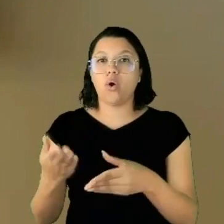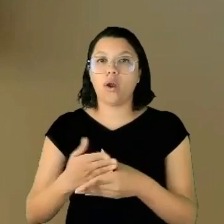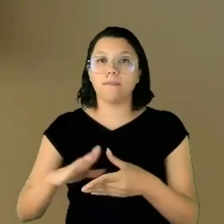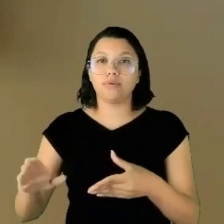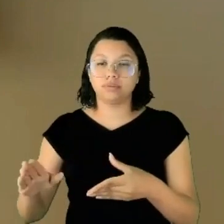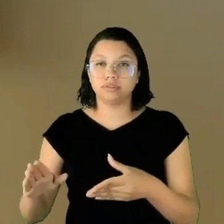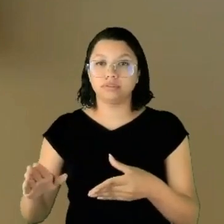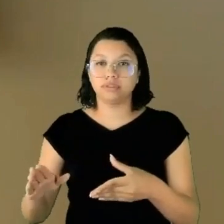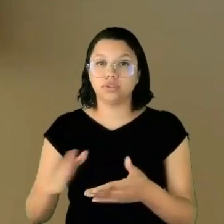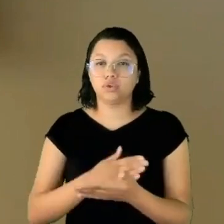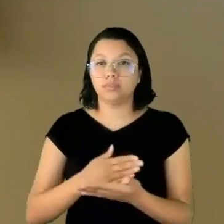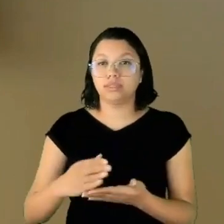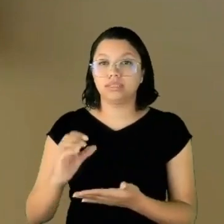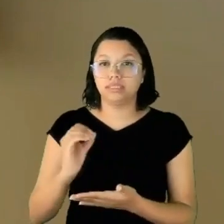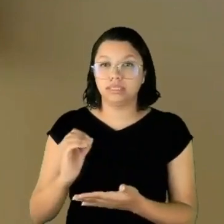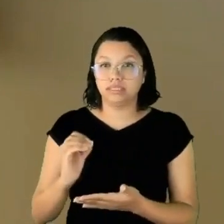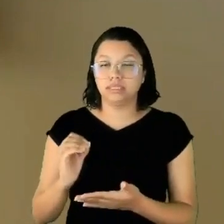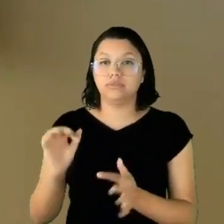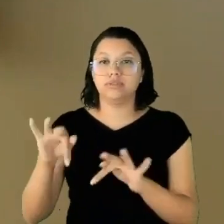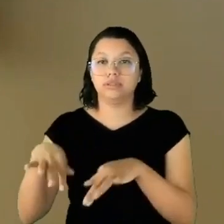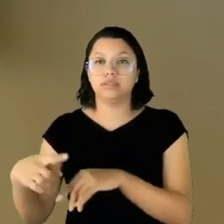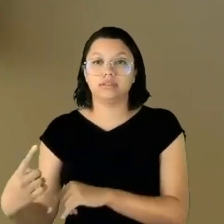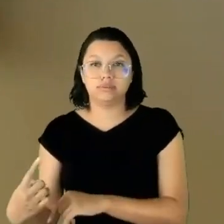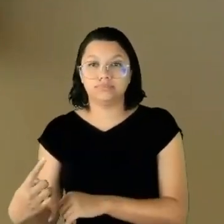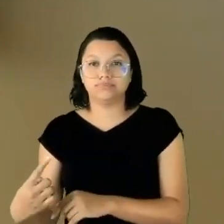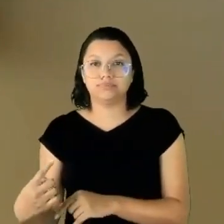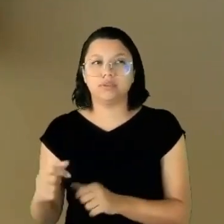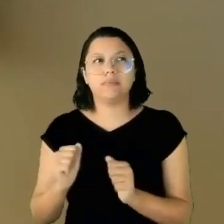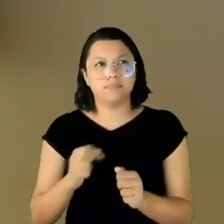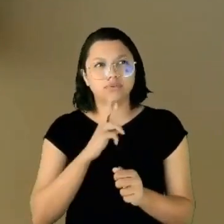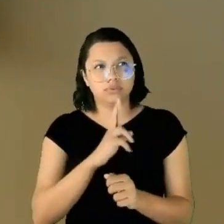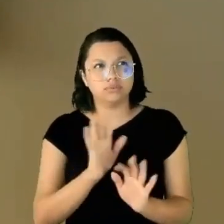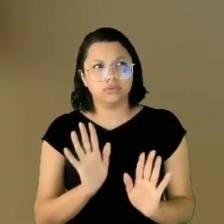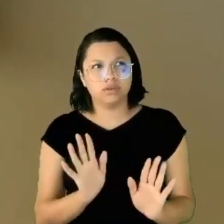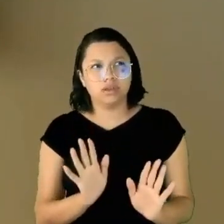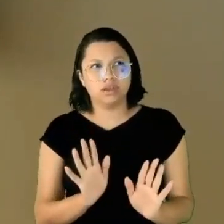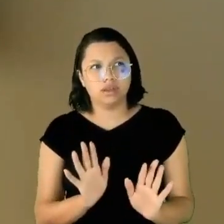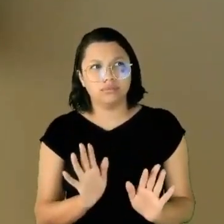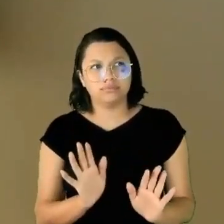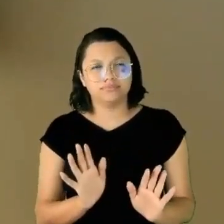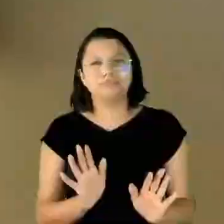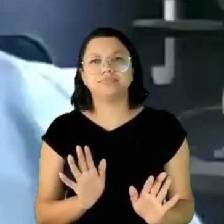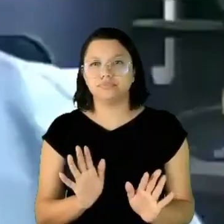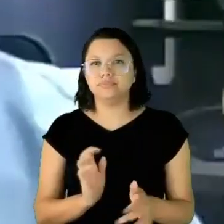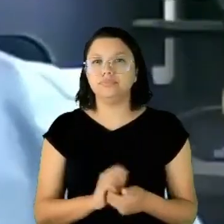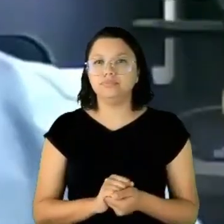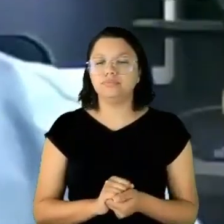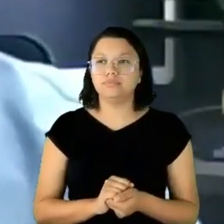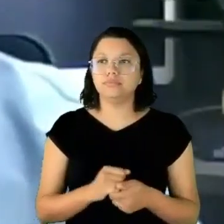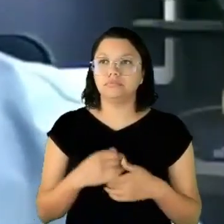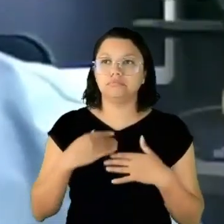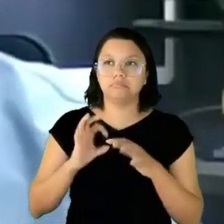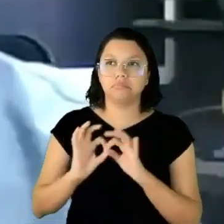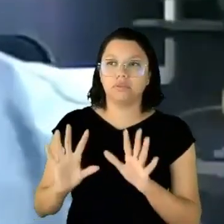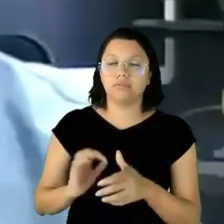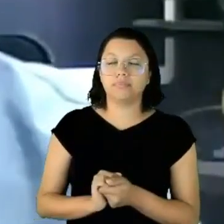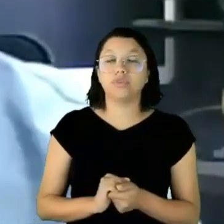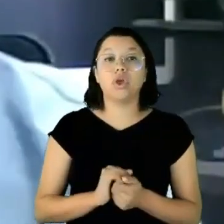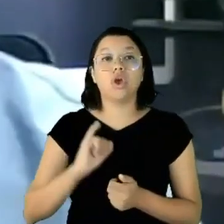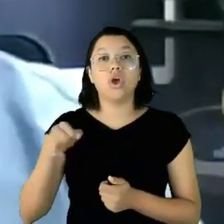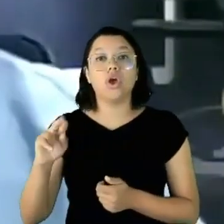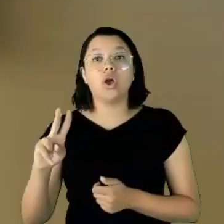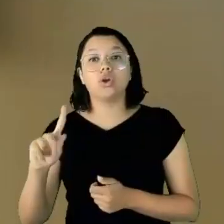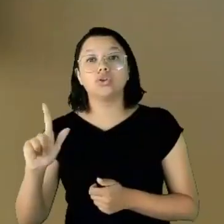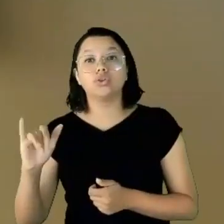zero e terminados em um por exemplo você me permite Danielson eu posso responder isso aqui dizendo claro para o Júlio